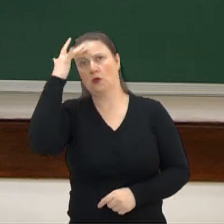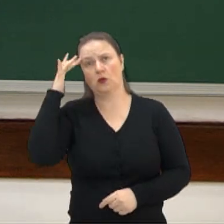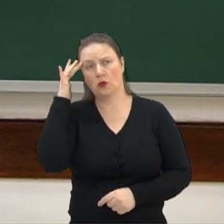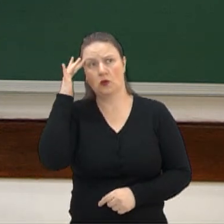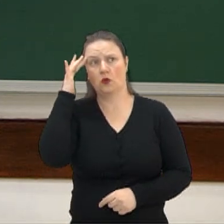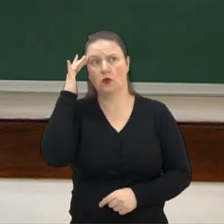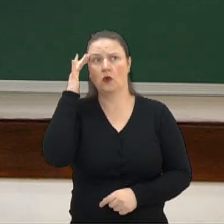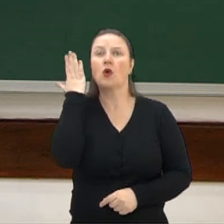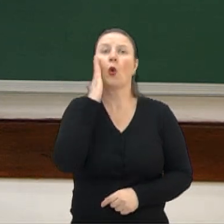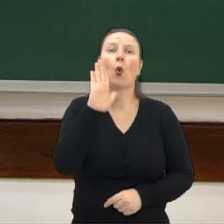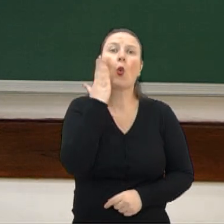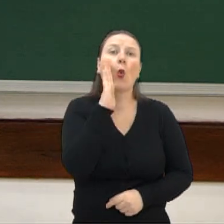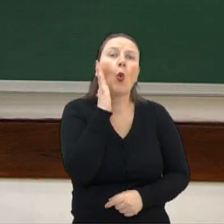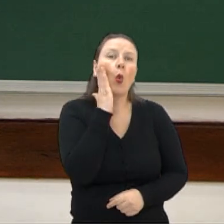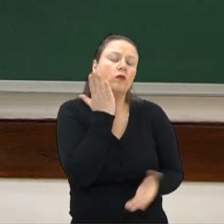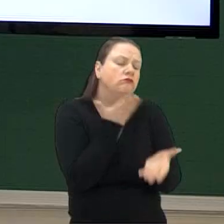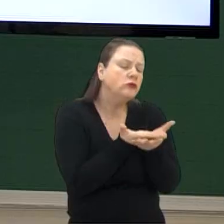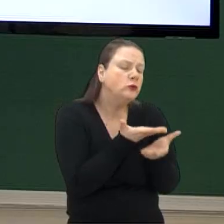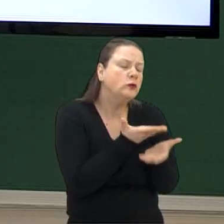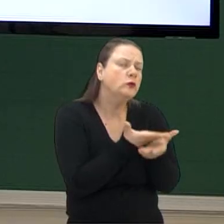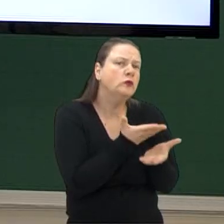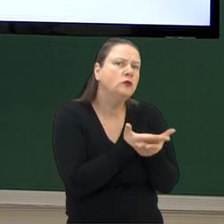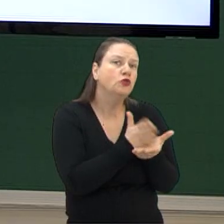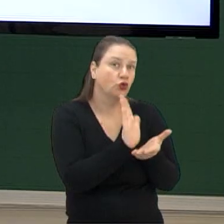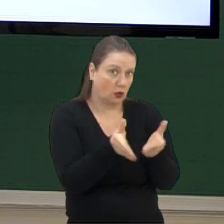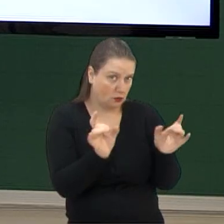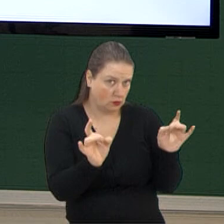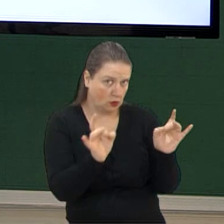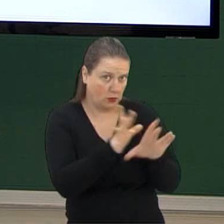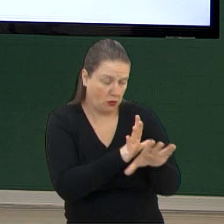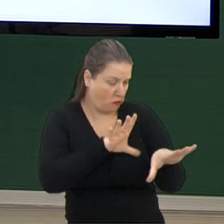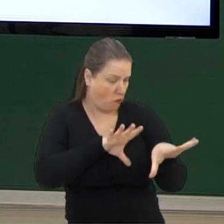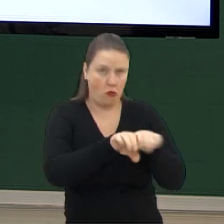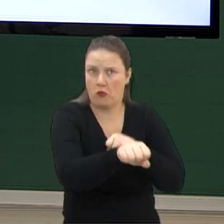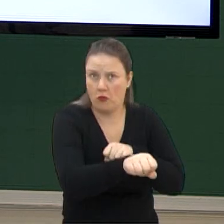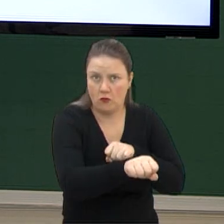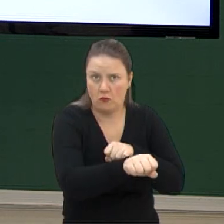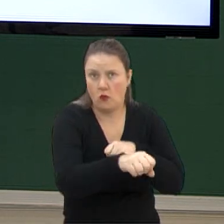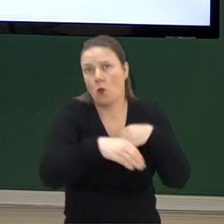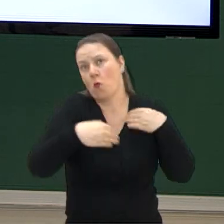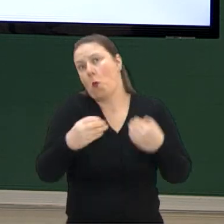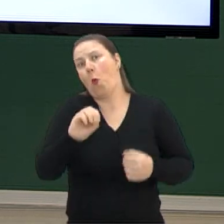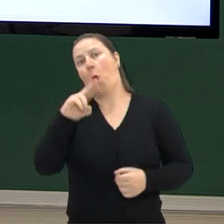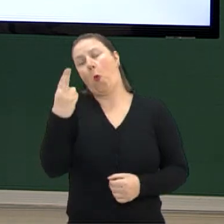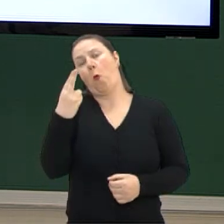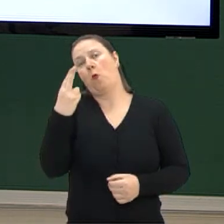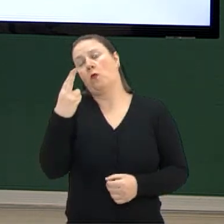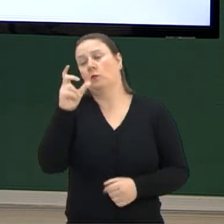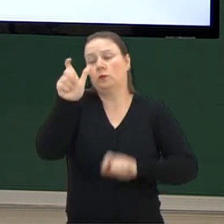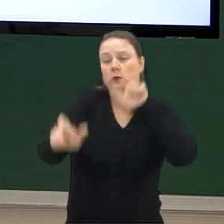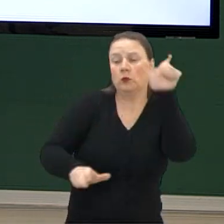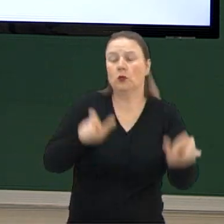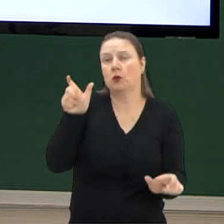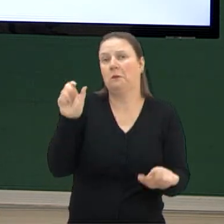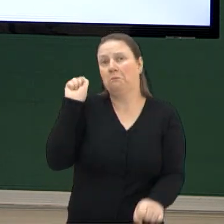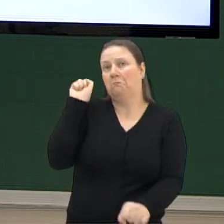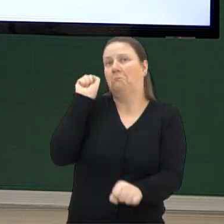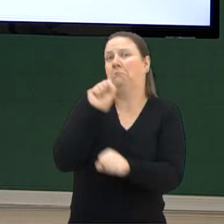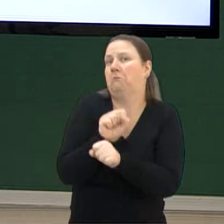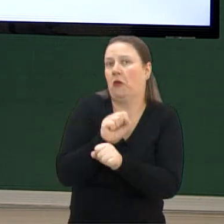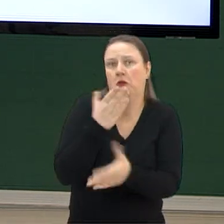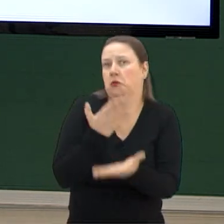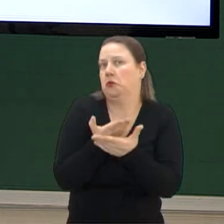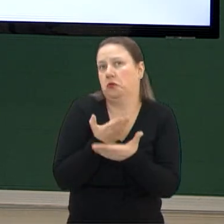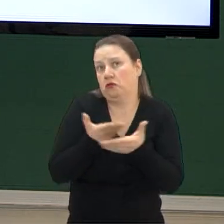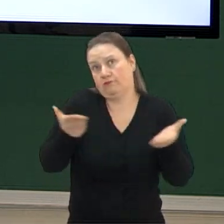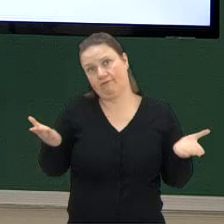que aqui estudavam, será que elas já terminaram o estudo ou simplesmente são pessoas que pararam de